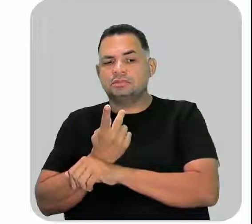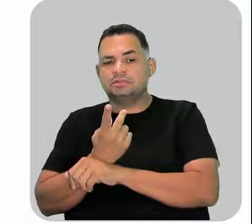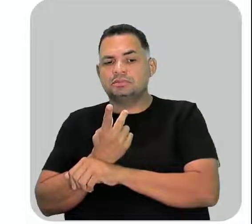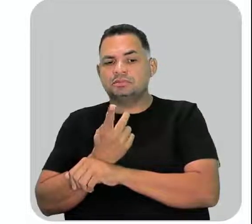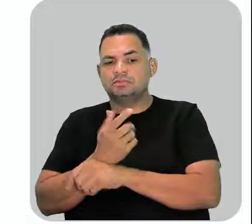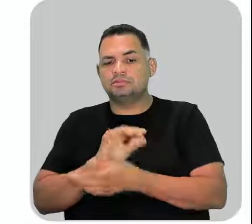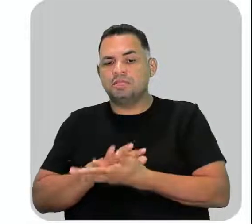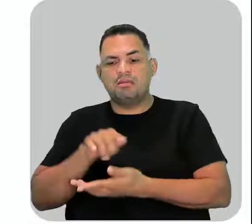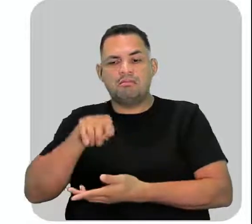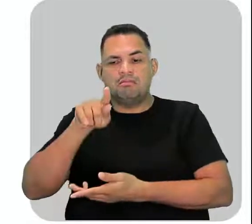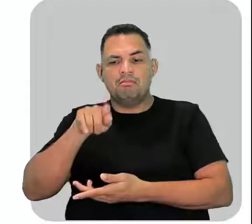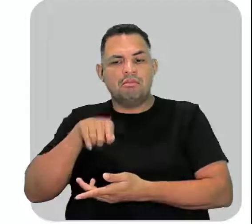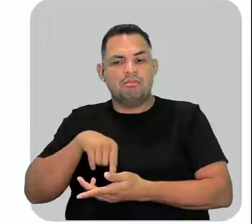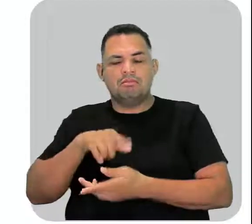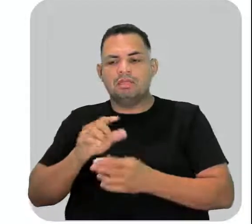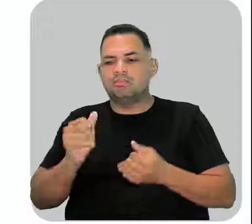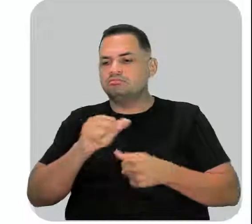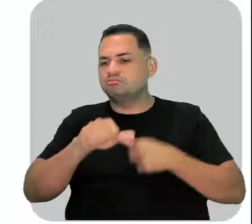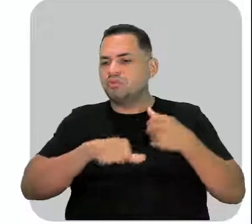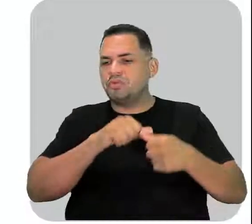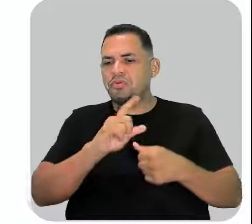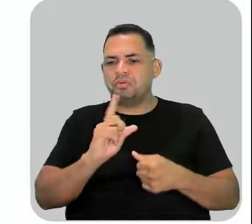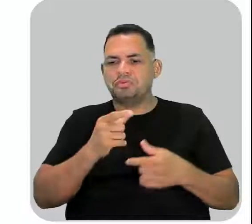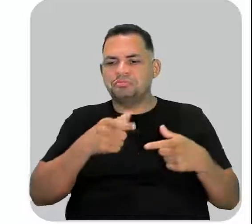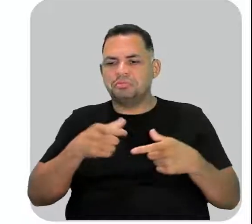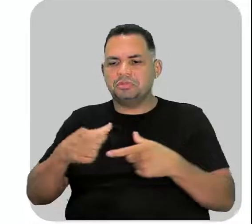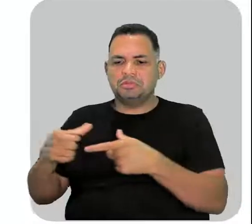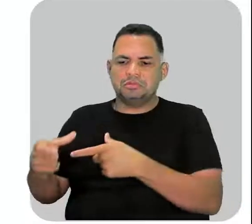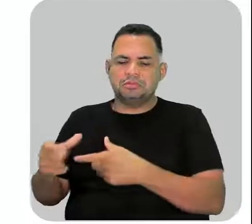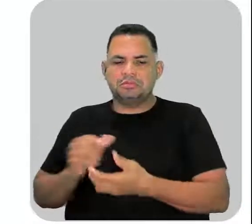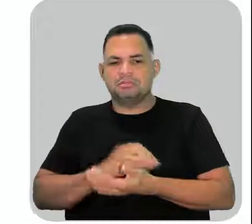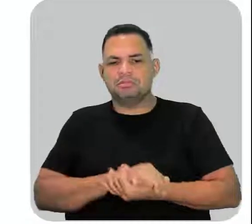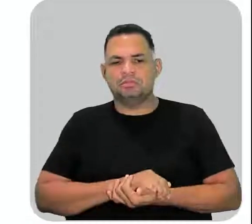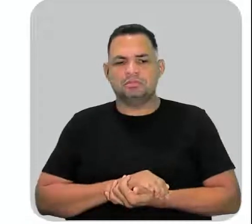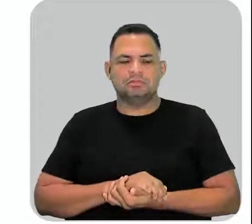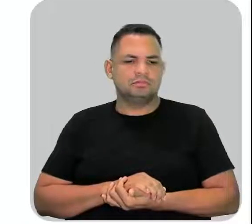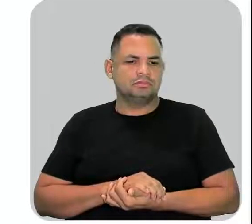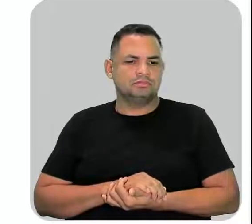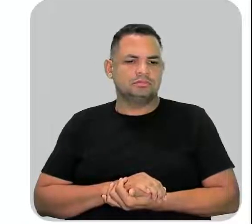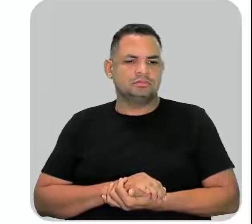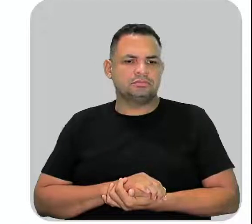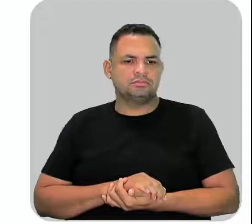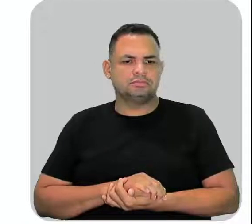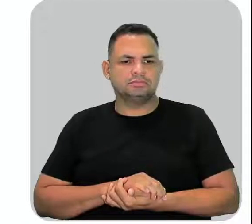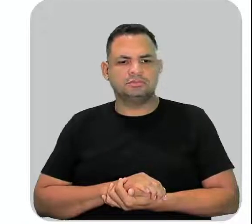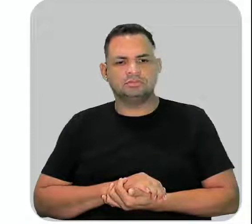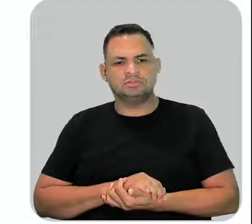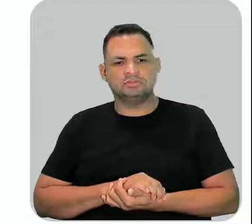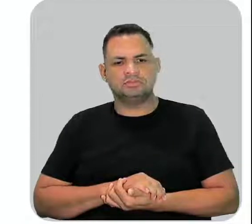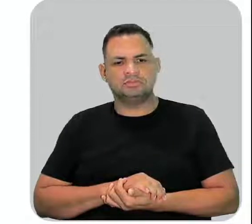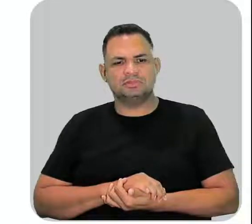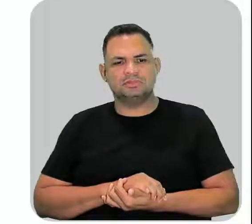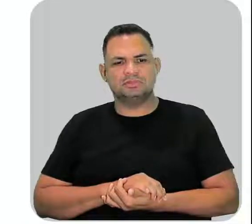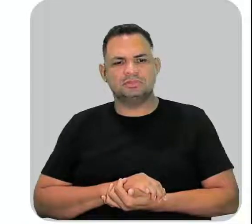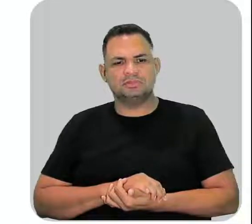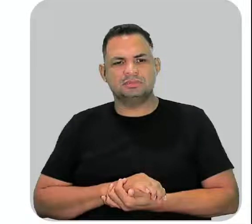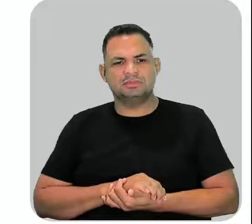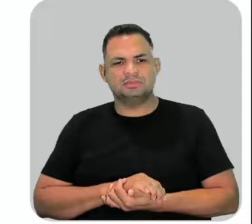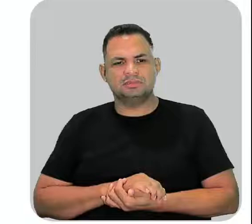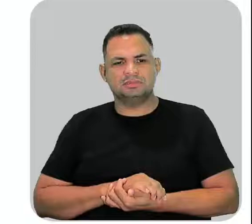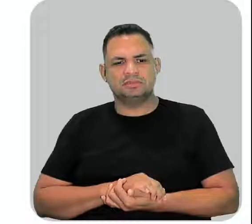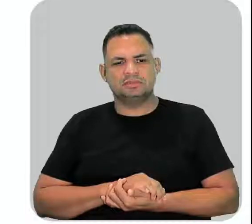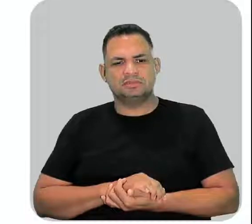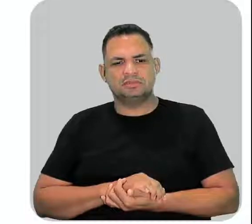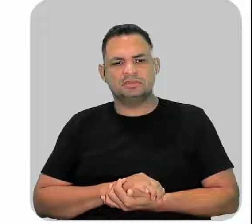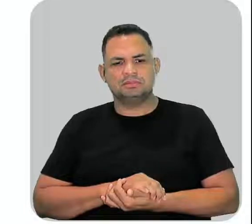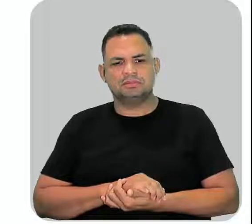minhas ramificações, elas não vão mudar de lugar, não vai passar do carbono 5, que está aqui no nome do enunciado, e vai lá para o